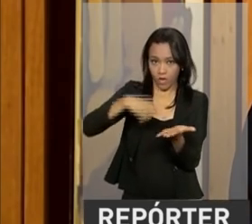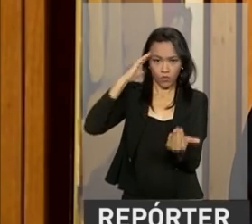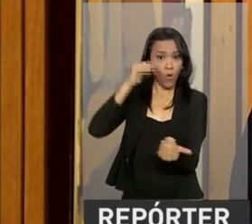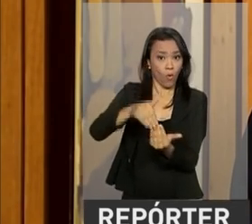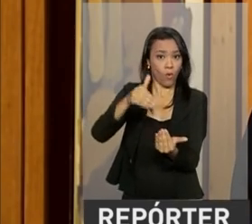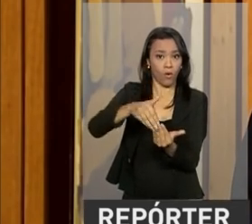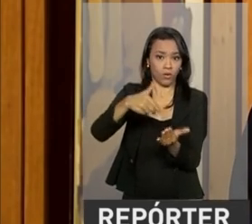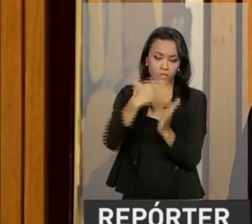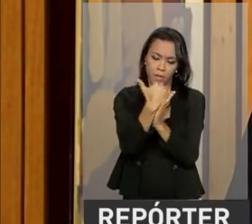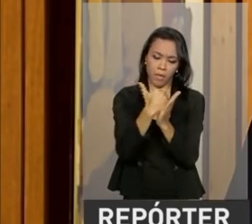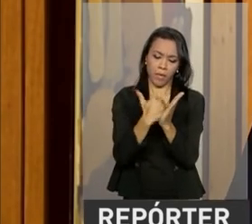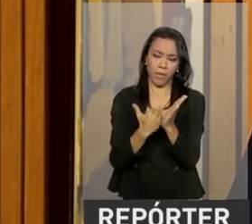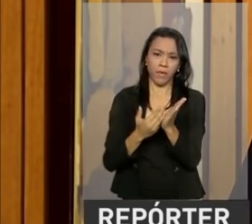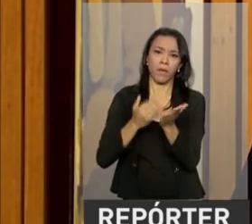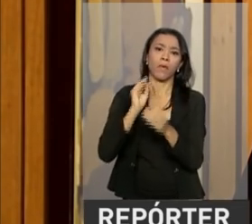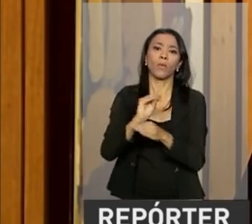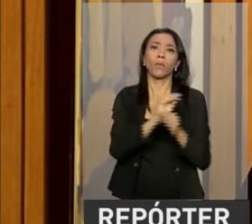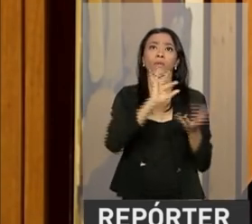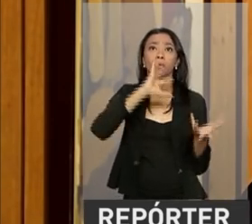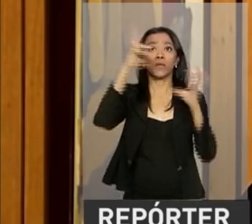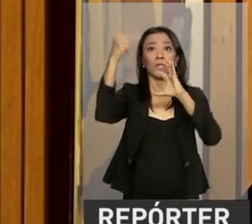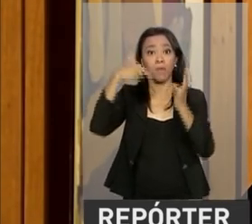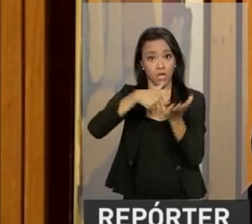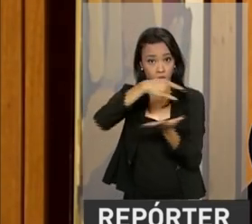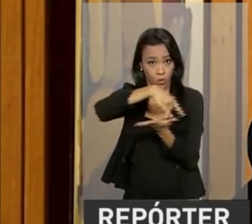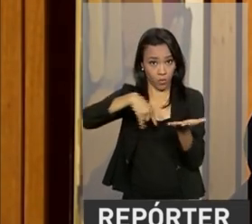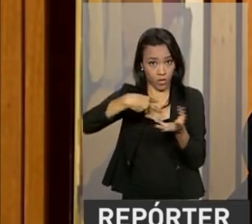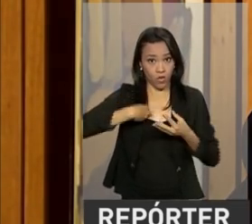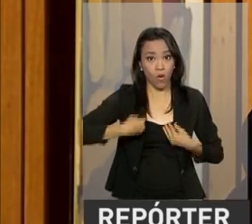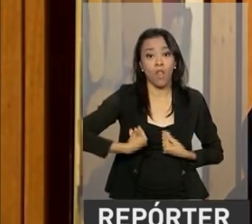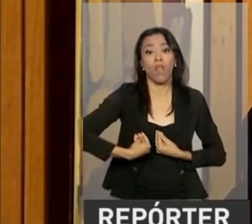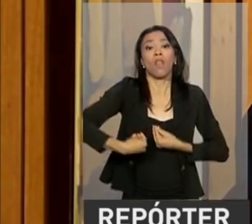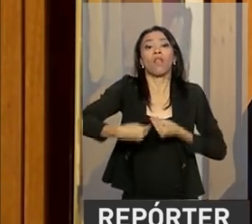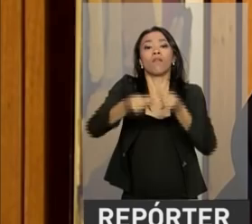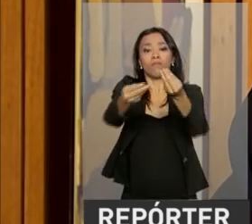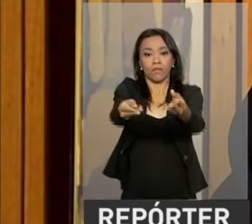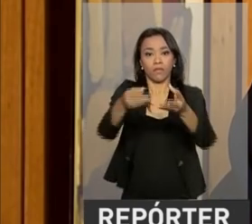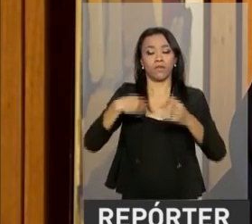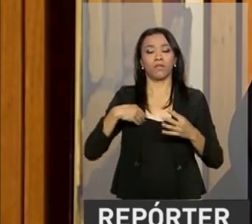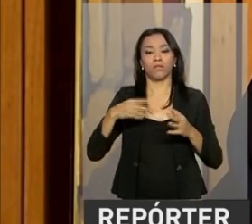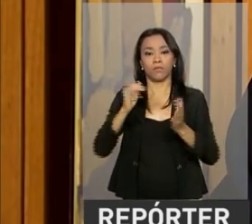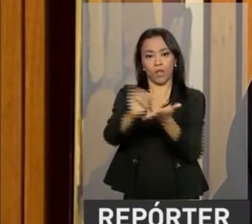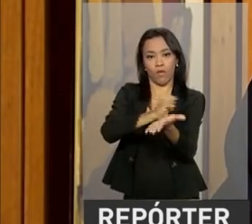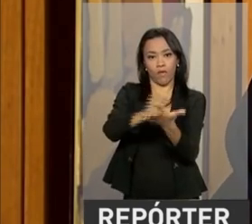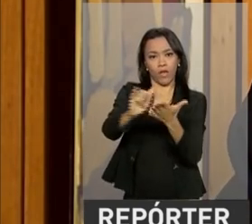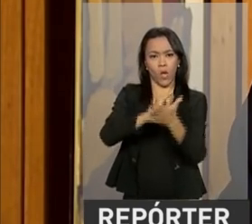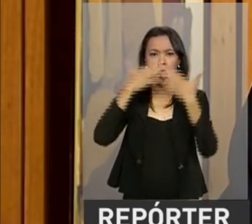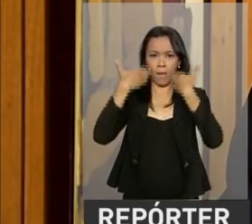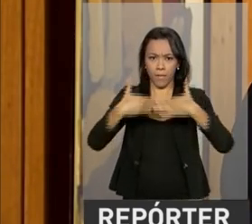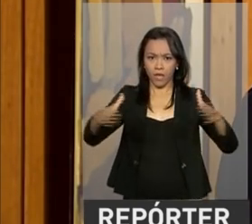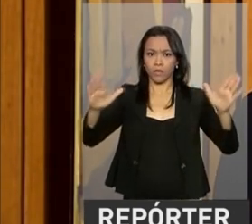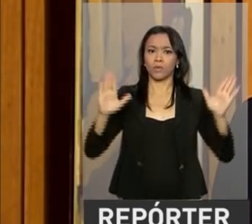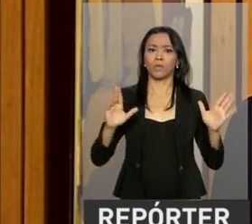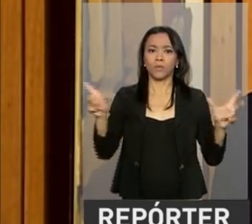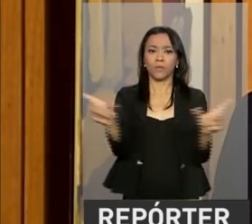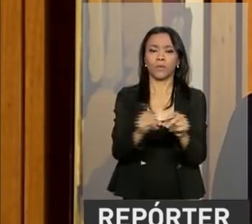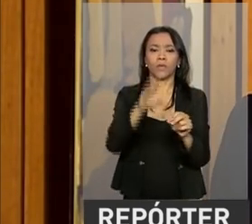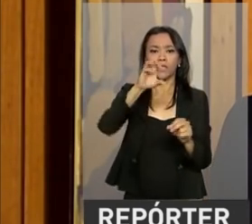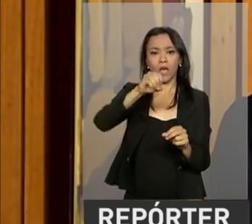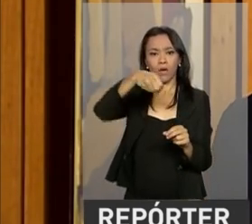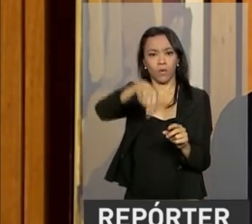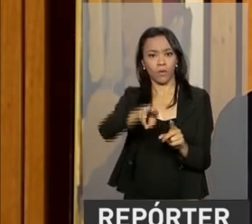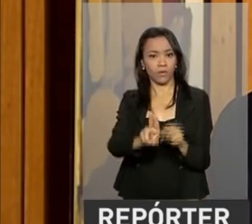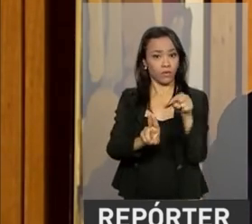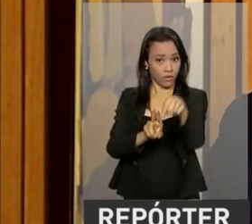de Paris, estou levando agora para Nova York, quando haverá a abertura dos trabalhos da Organização das